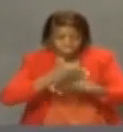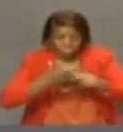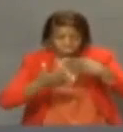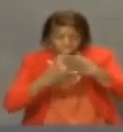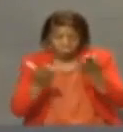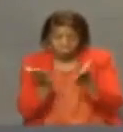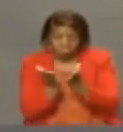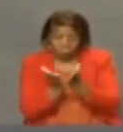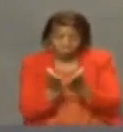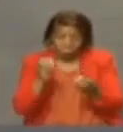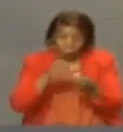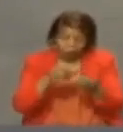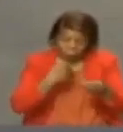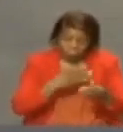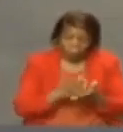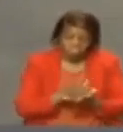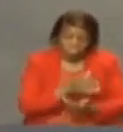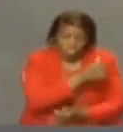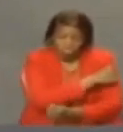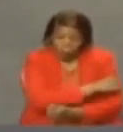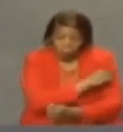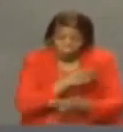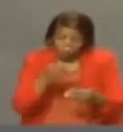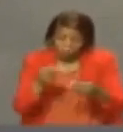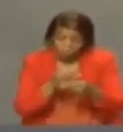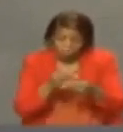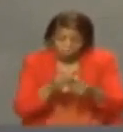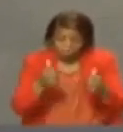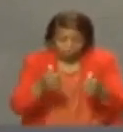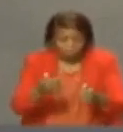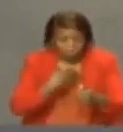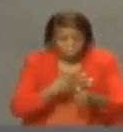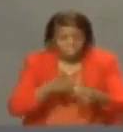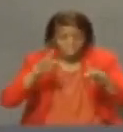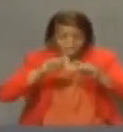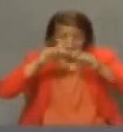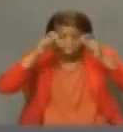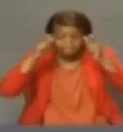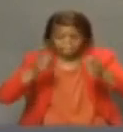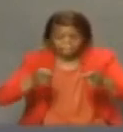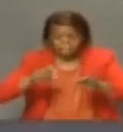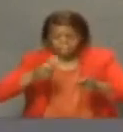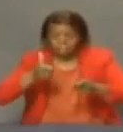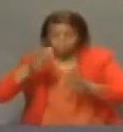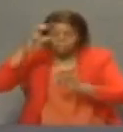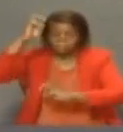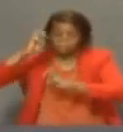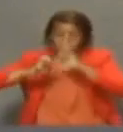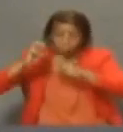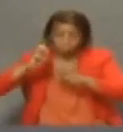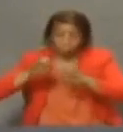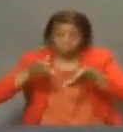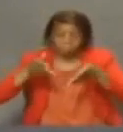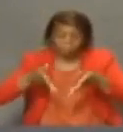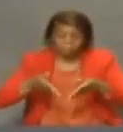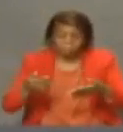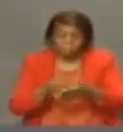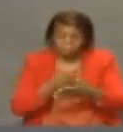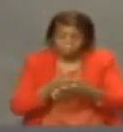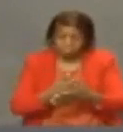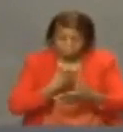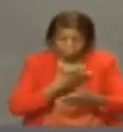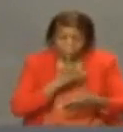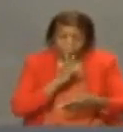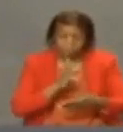bem equipadas belos alimentos habitacionais e de empresas e unidades industriais que empregam os